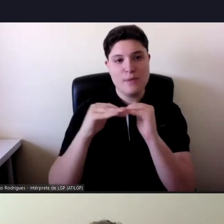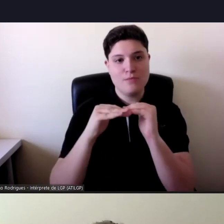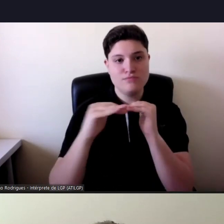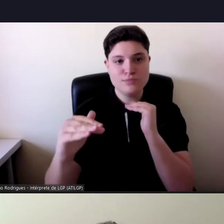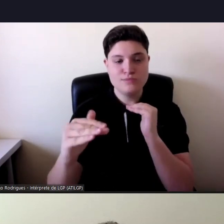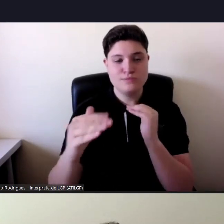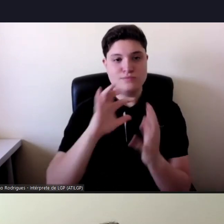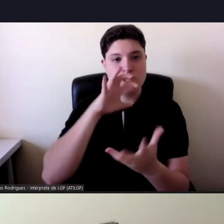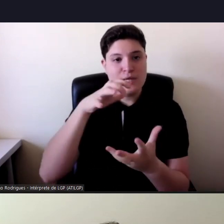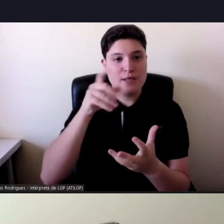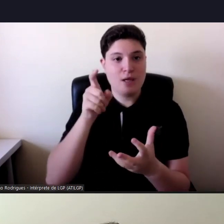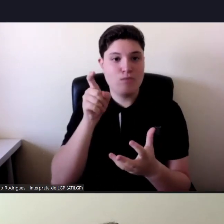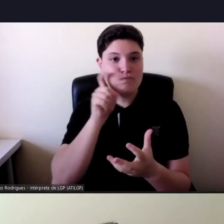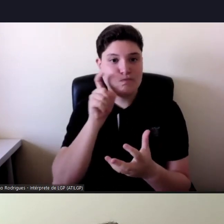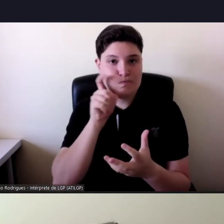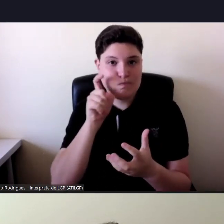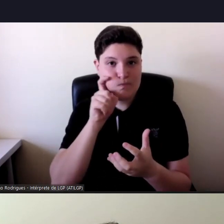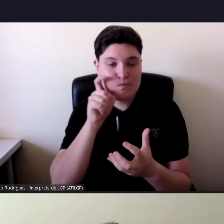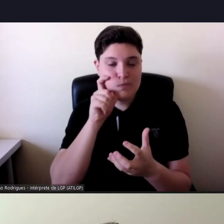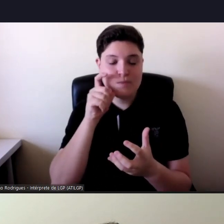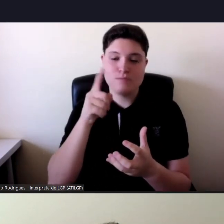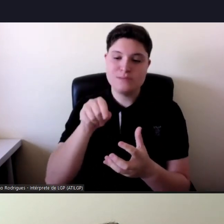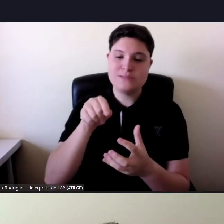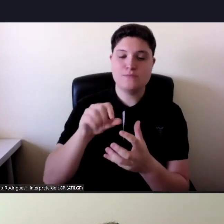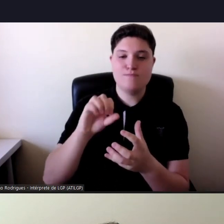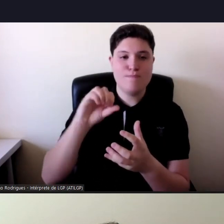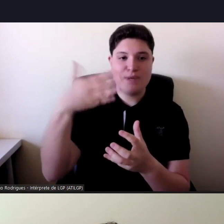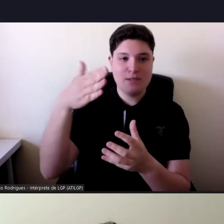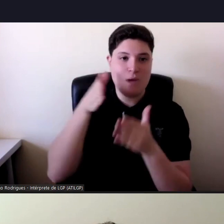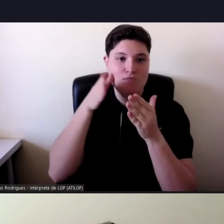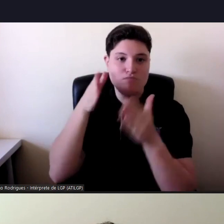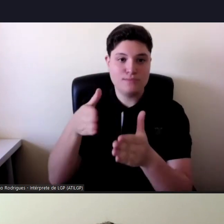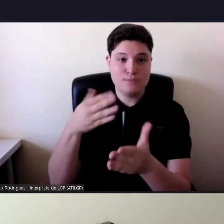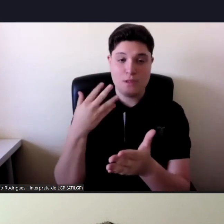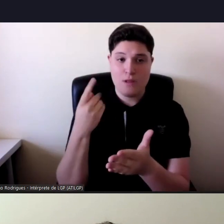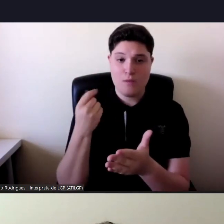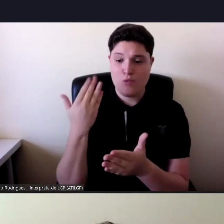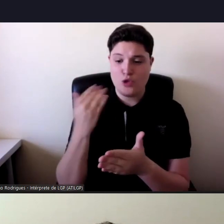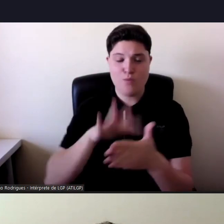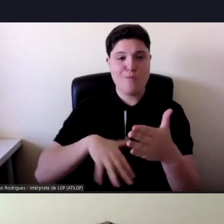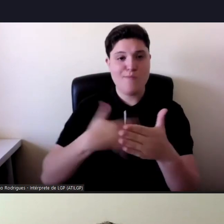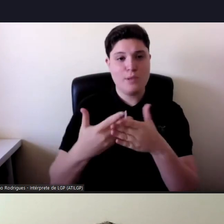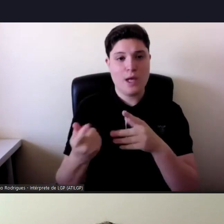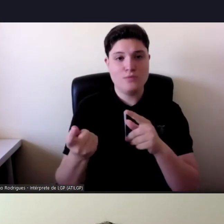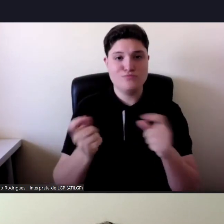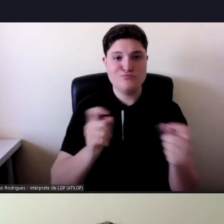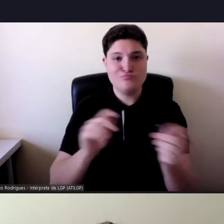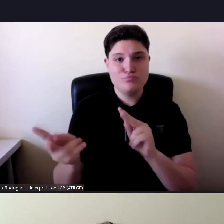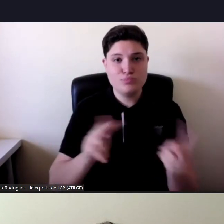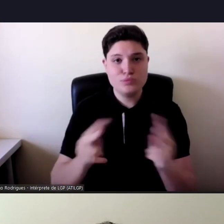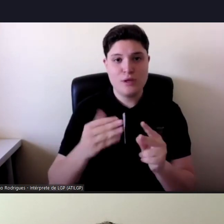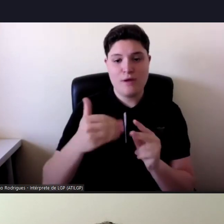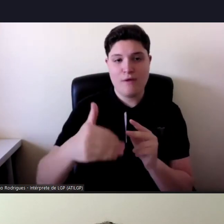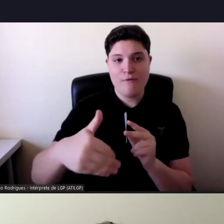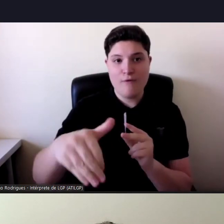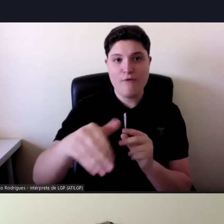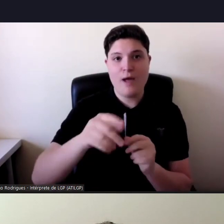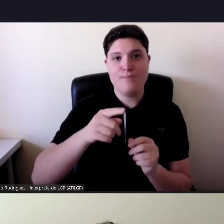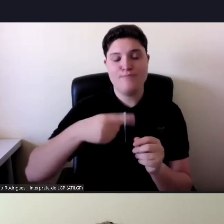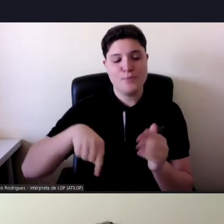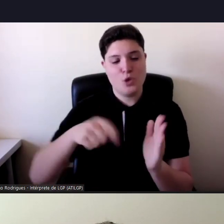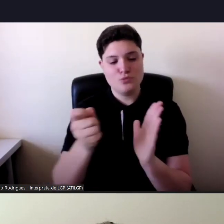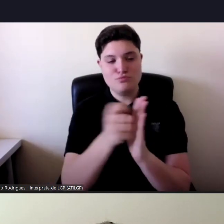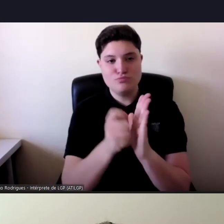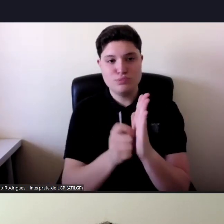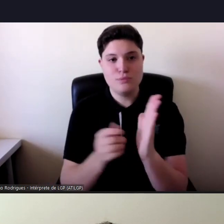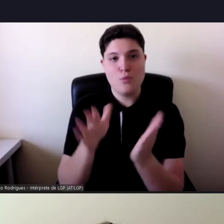nossas preocupações. Ainda recentemente publicámos o nosso plano estratégico para o próximo triênio, no qual